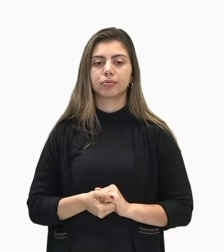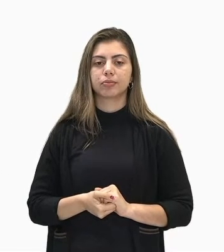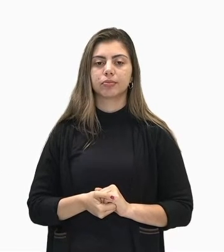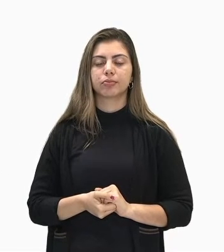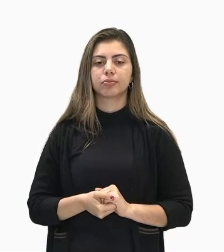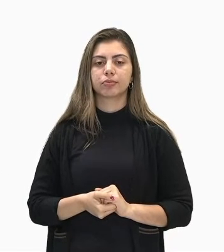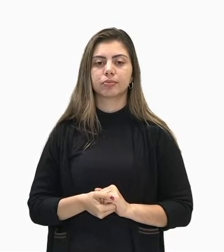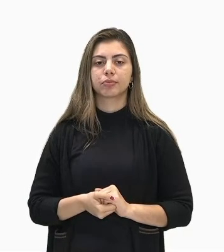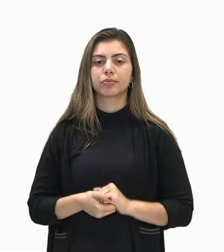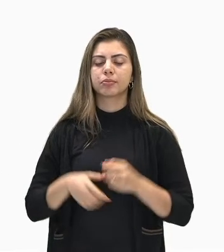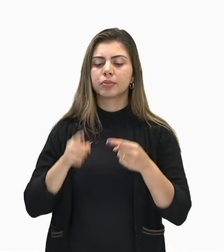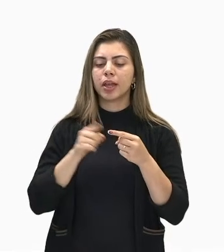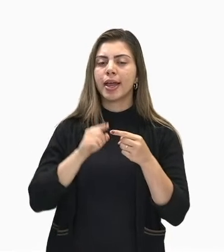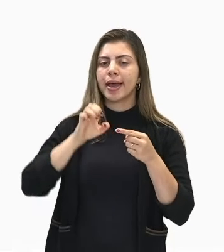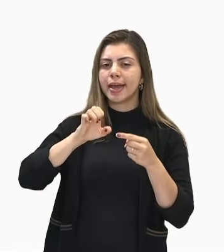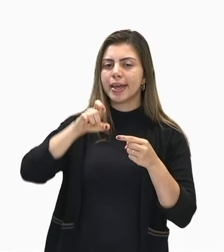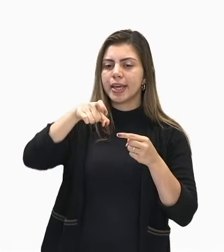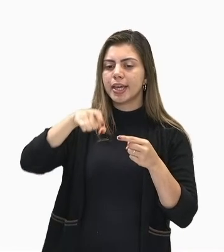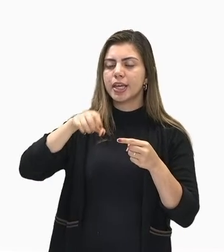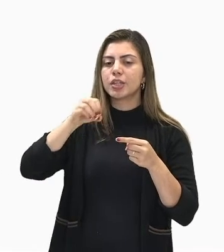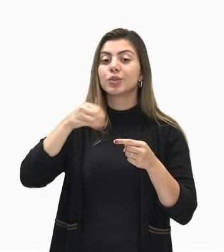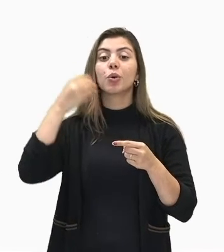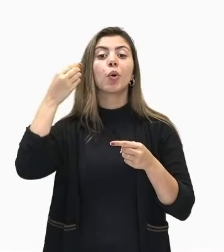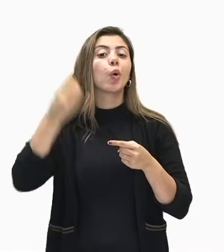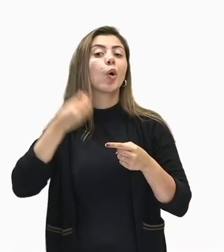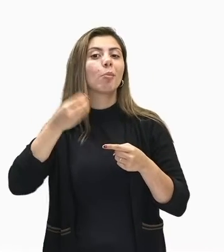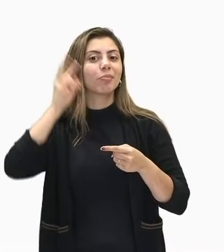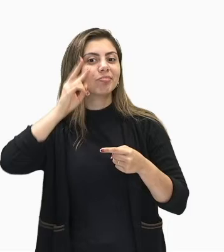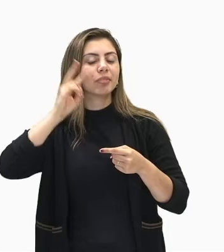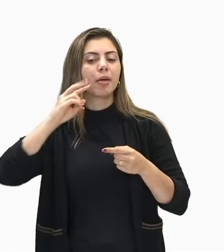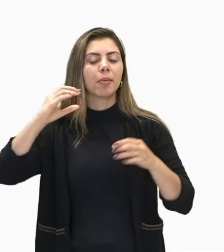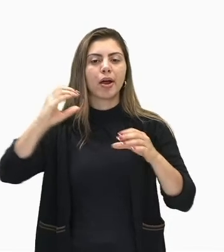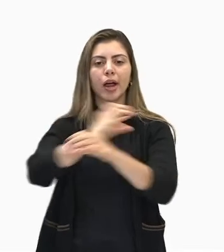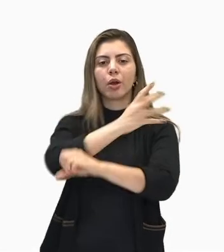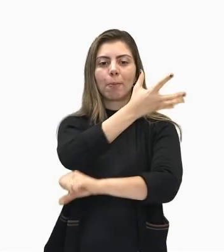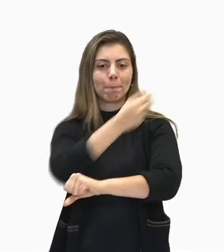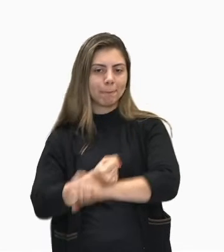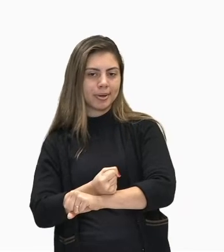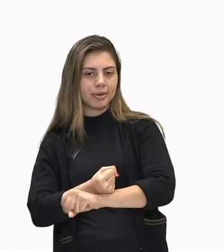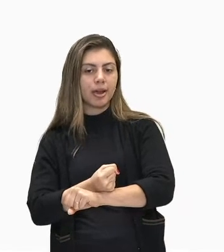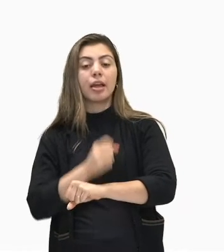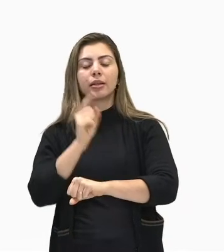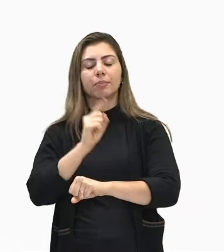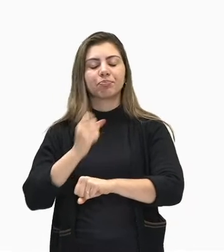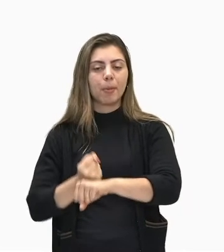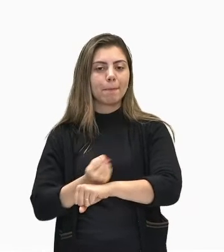Processo exotérmico libera calor